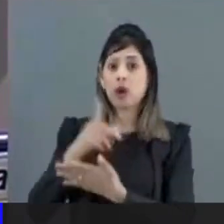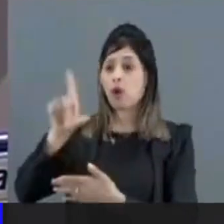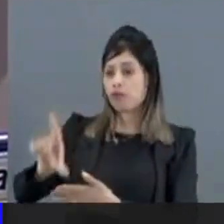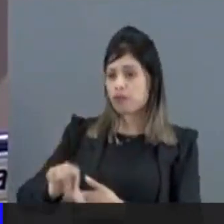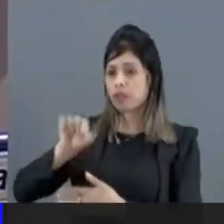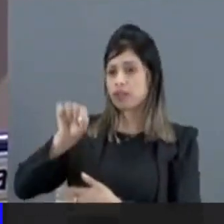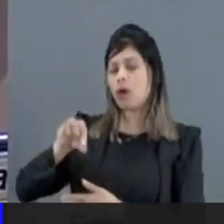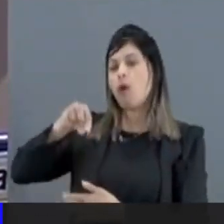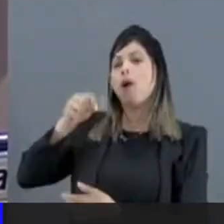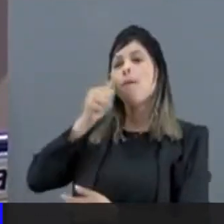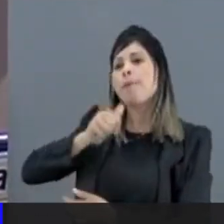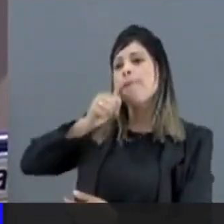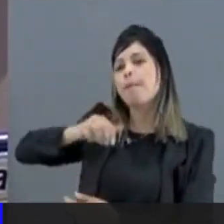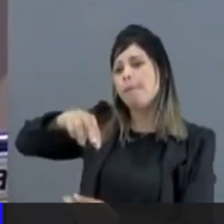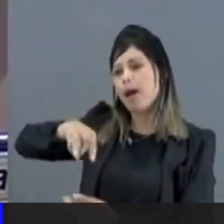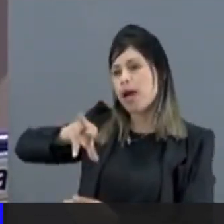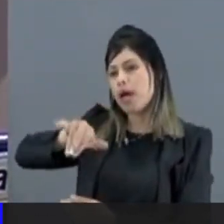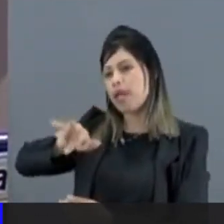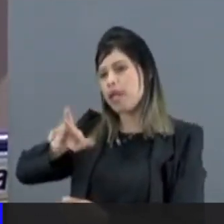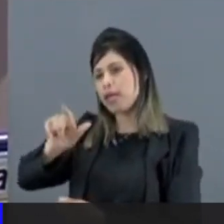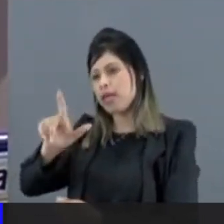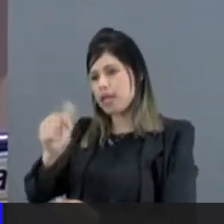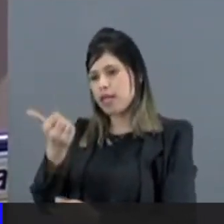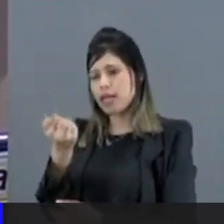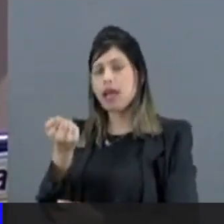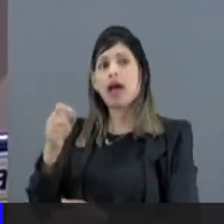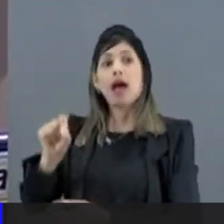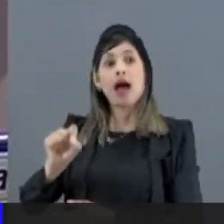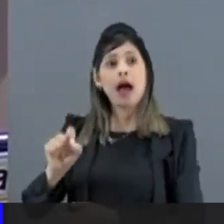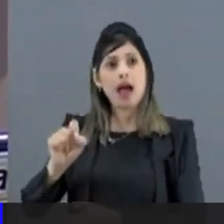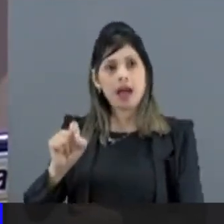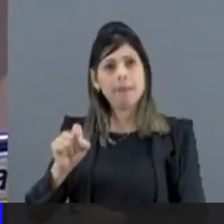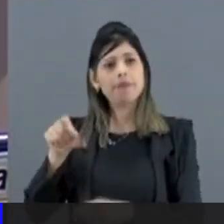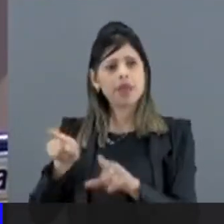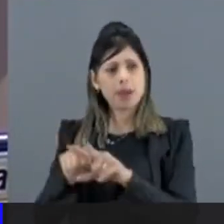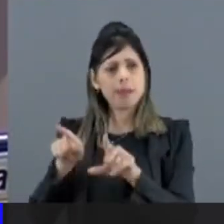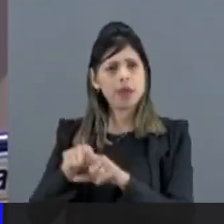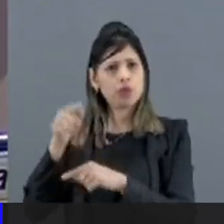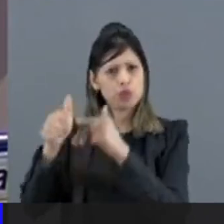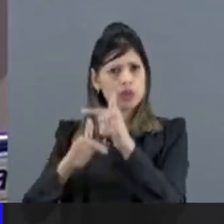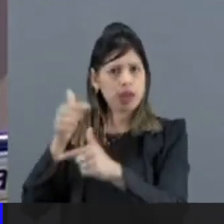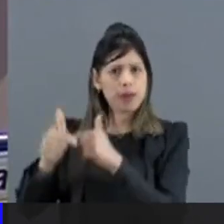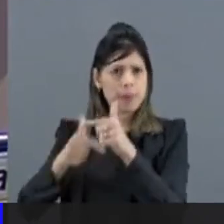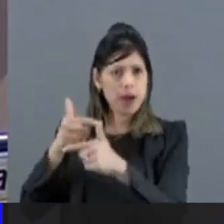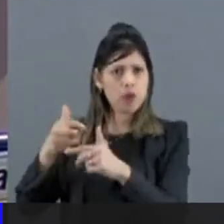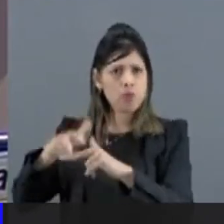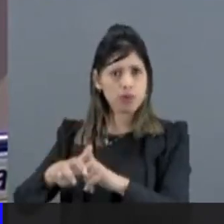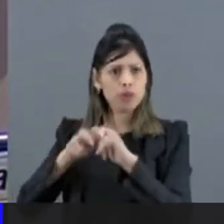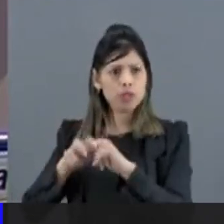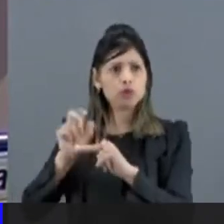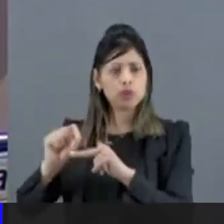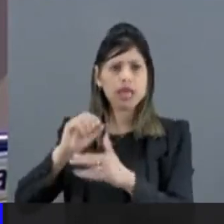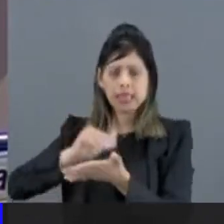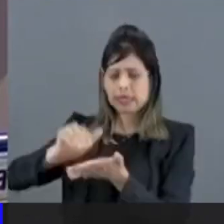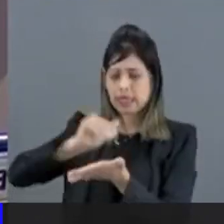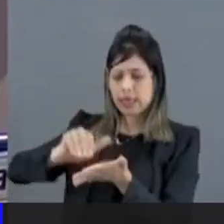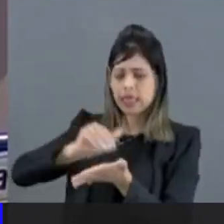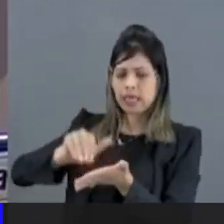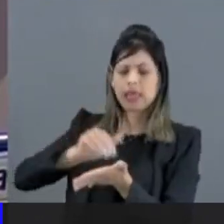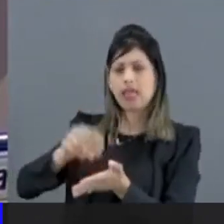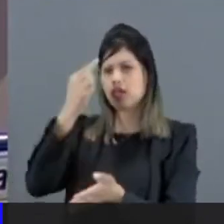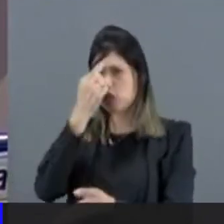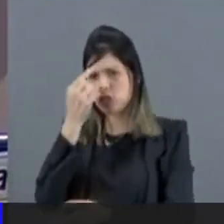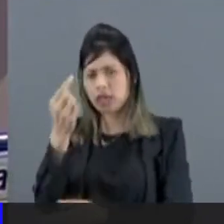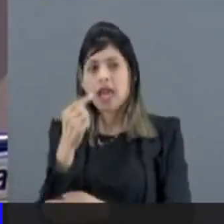Ferreira Alencar ocupante do de cargo de auto relevo do Ministério da Justiça durante sua gestão como sua subsecretária de inteligência e de